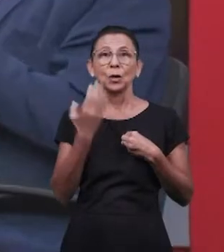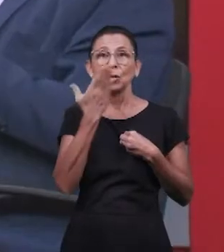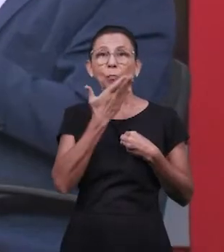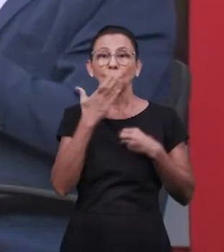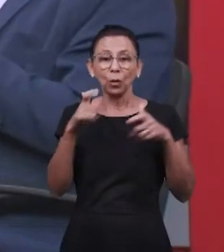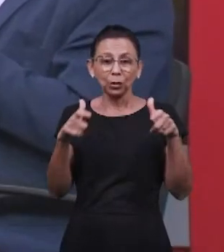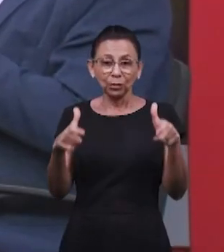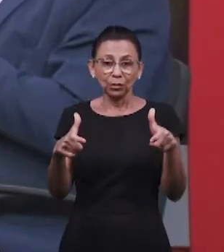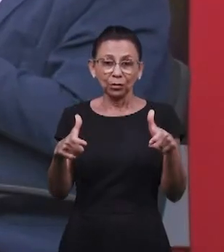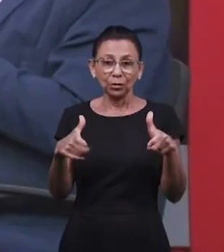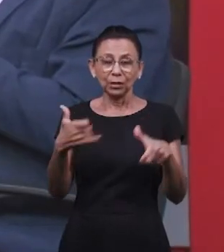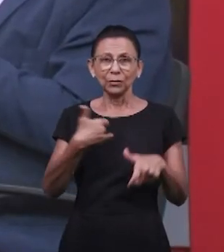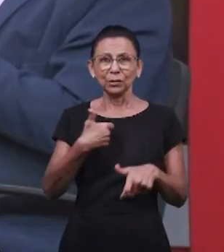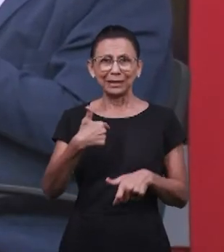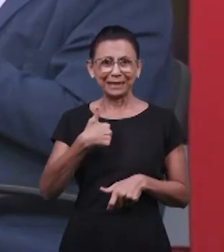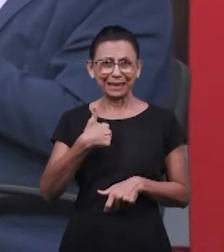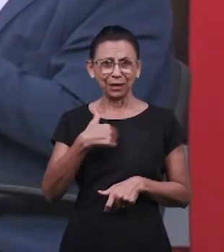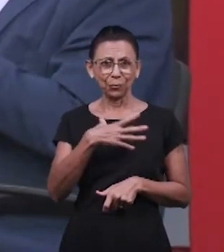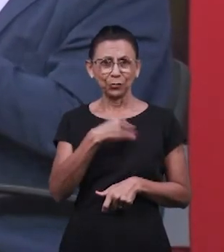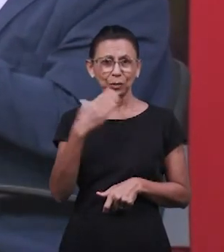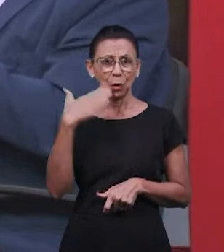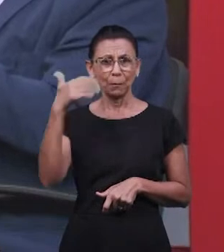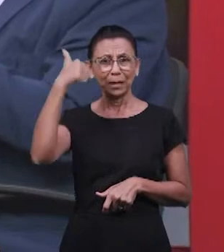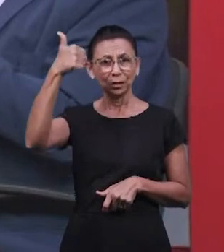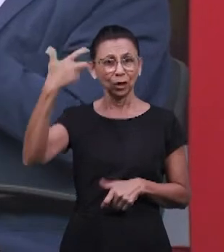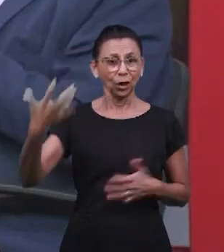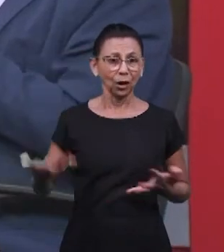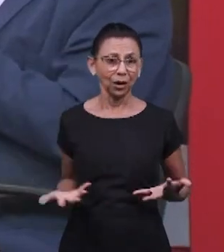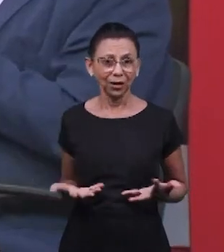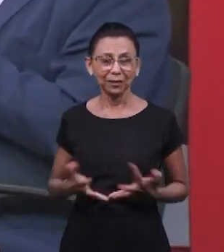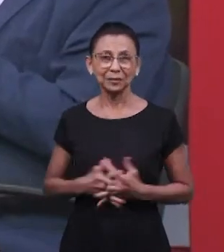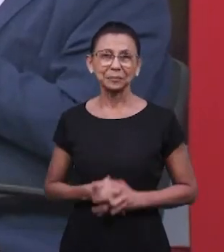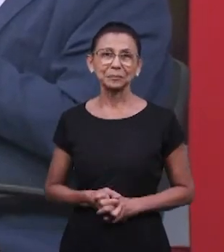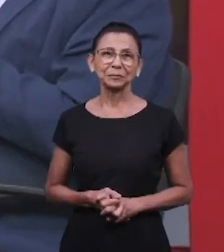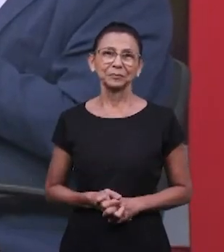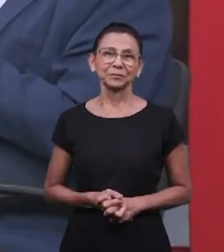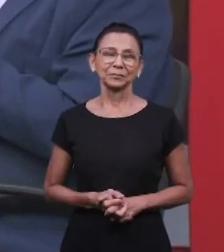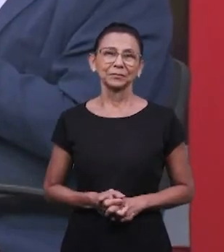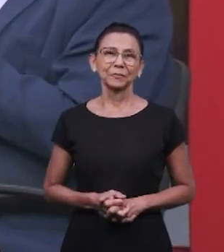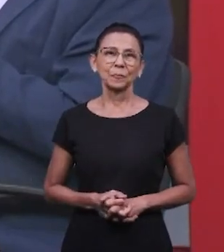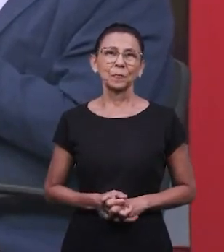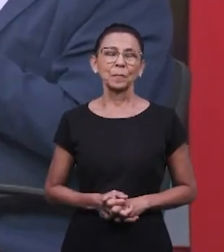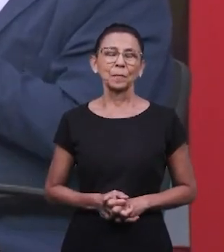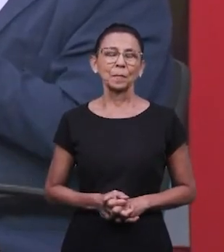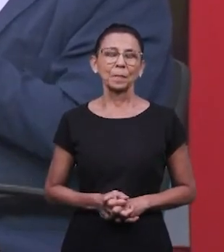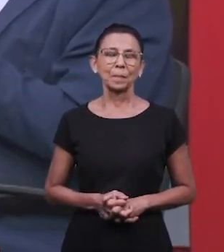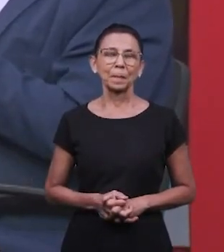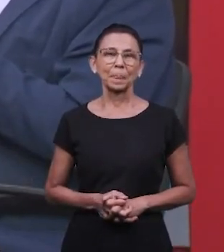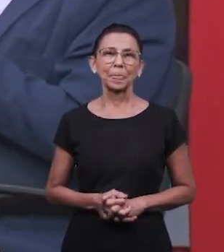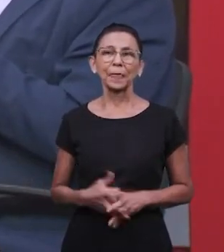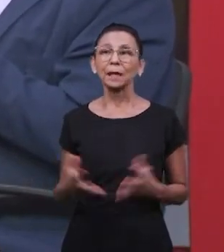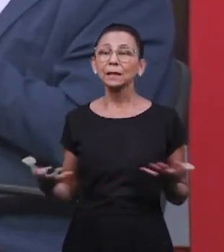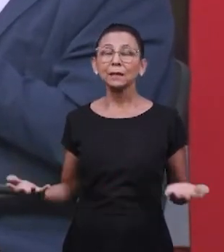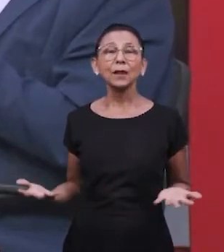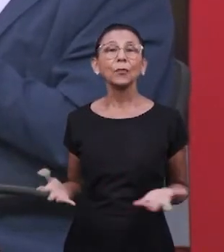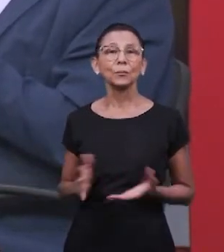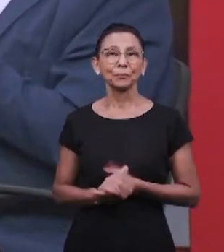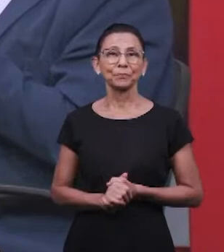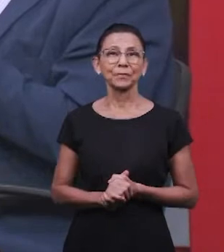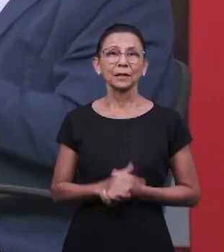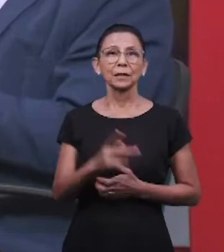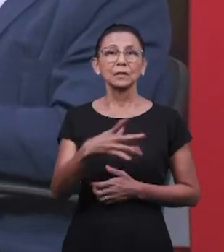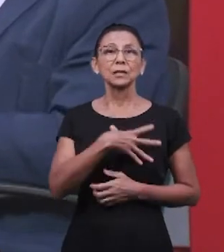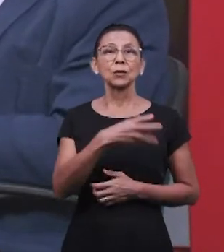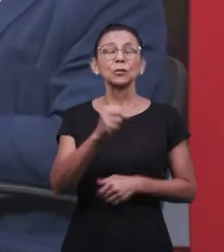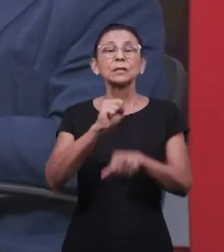Então nós, às vezes, tem que fazer a diferença. O que seu filho está esperando de você é o quê? Que você vai fazer uma coisa que ele está esperando mesmo, faça a